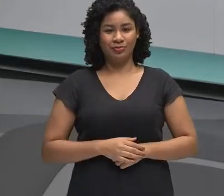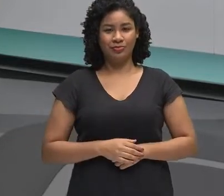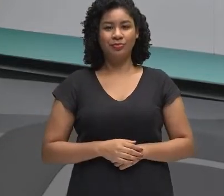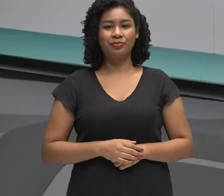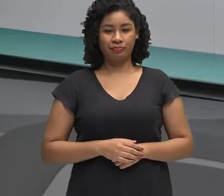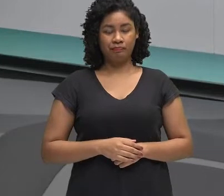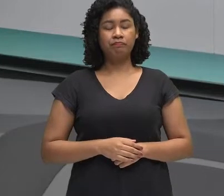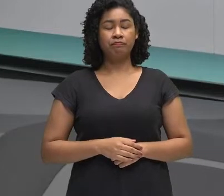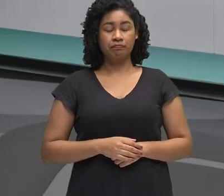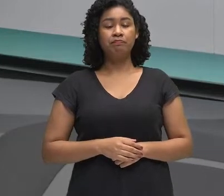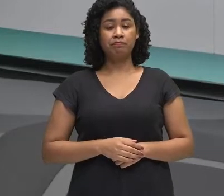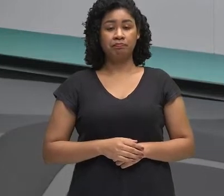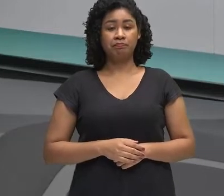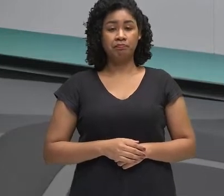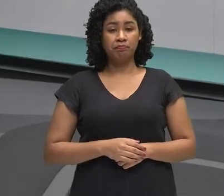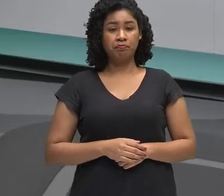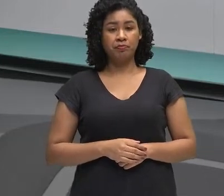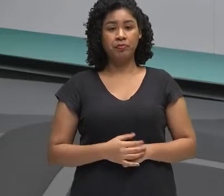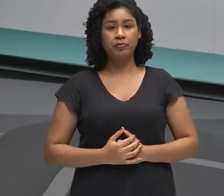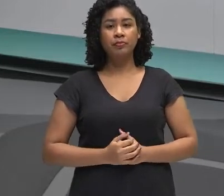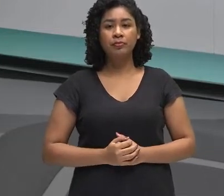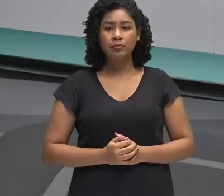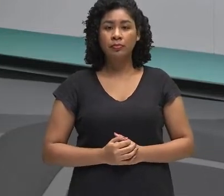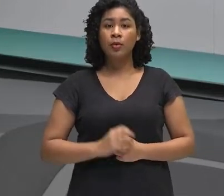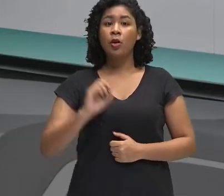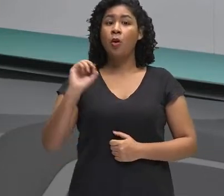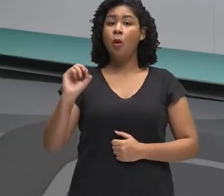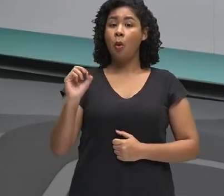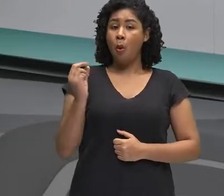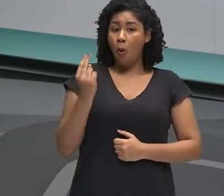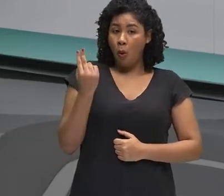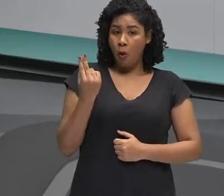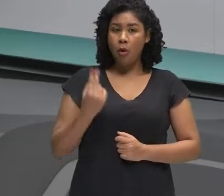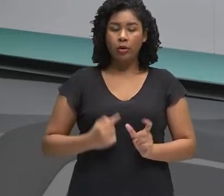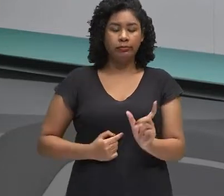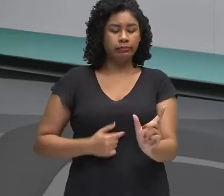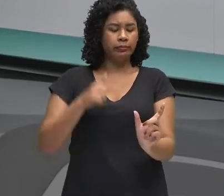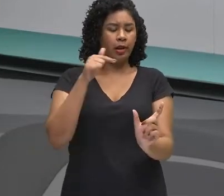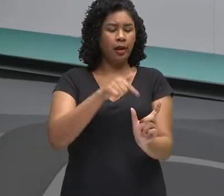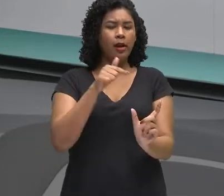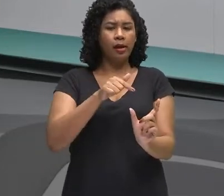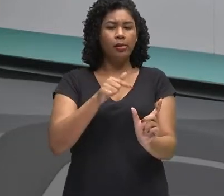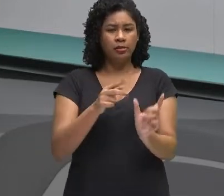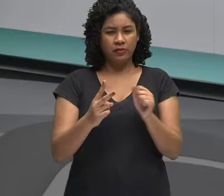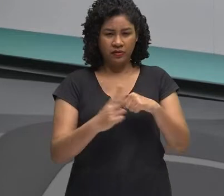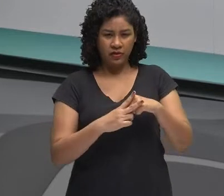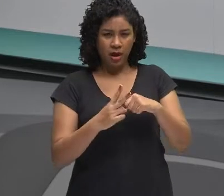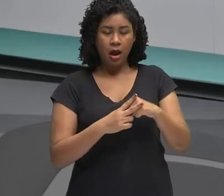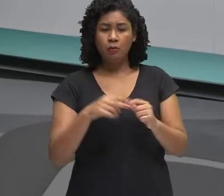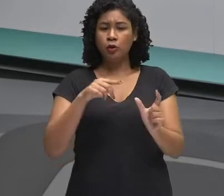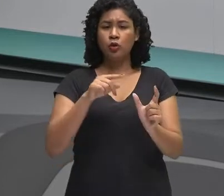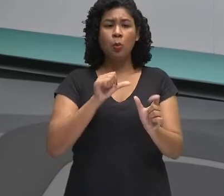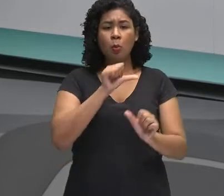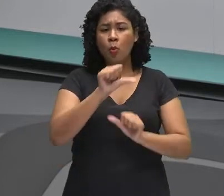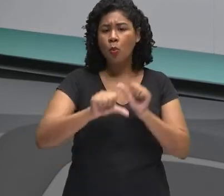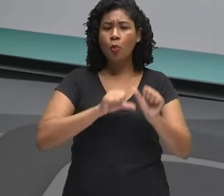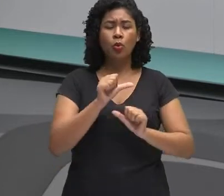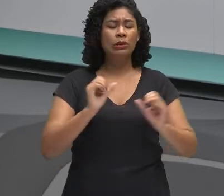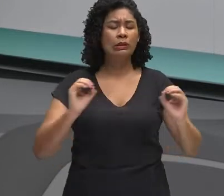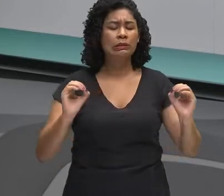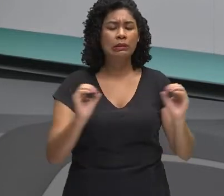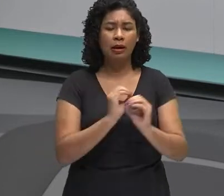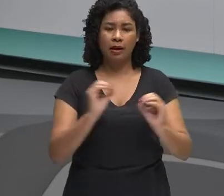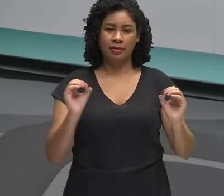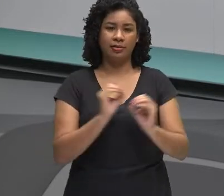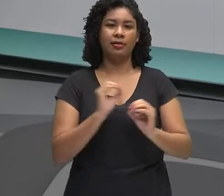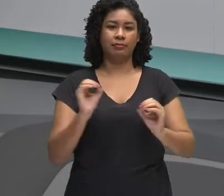Isso mesmo, mudou completamente. Ou se mantêm inalterados quando mudam para a